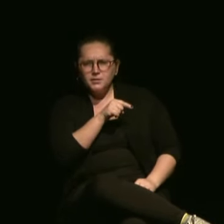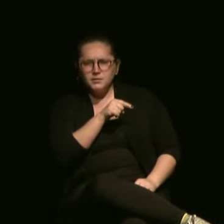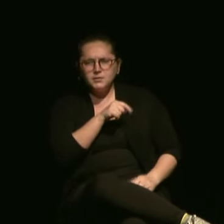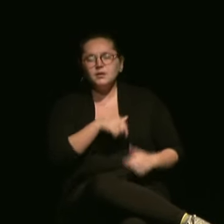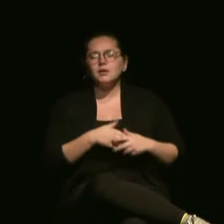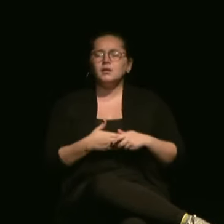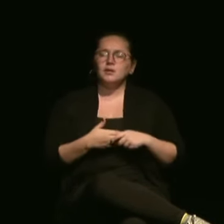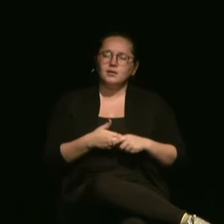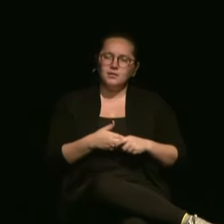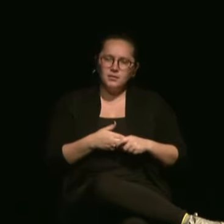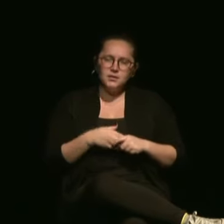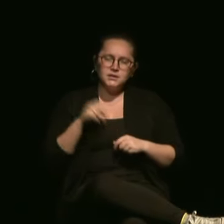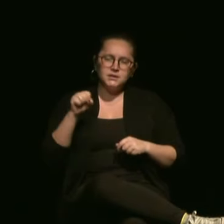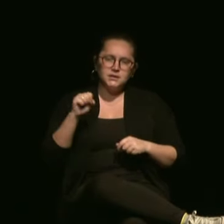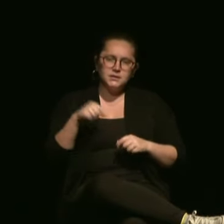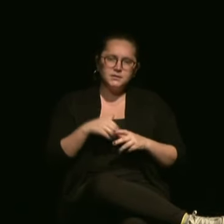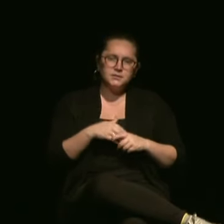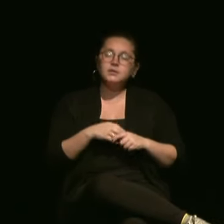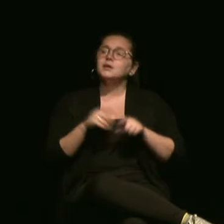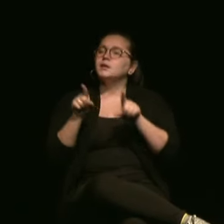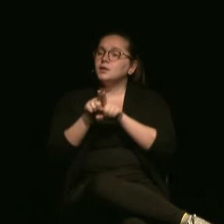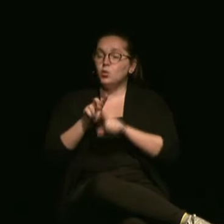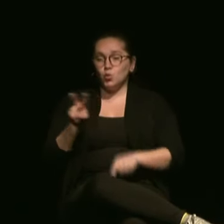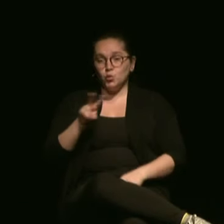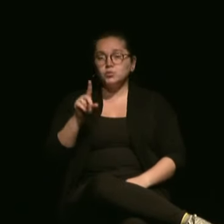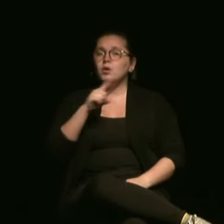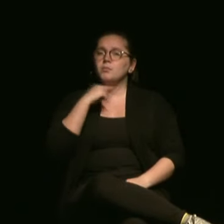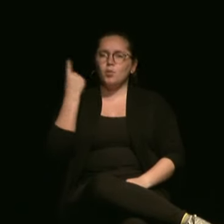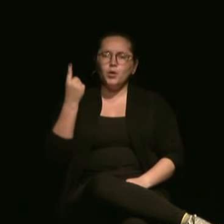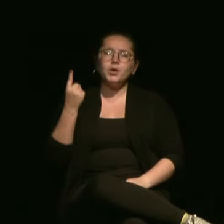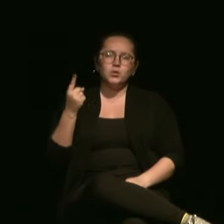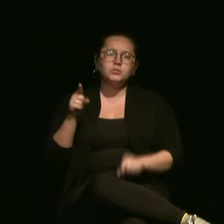Uhum. Morreram todos os dois comigo.